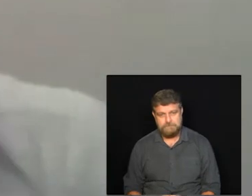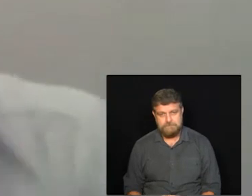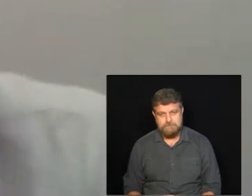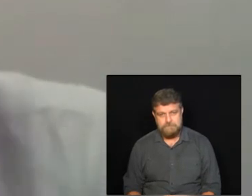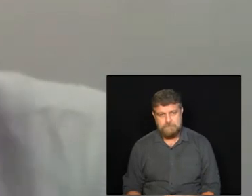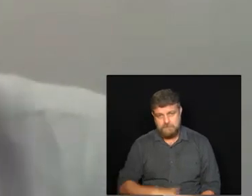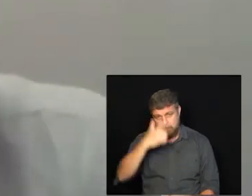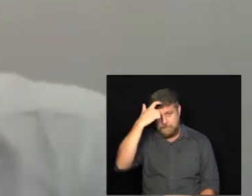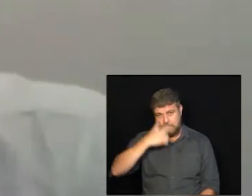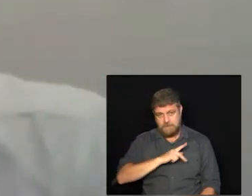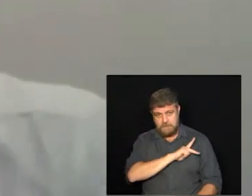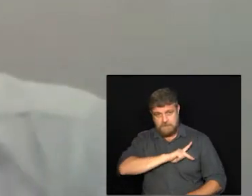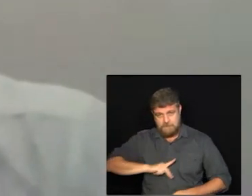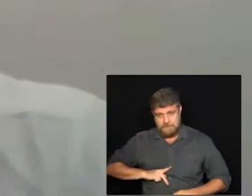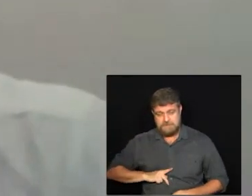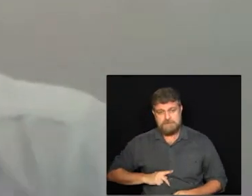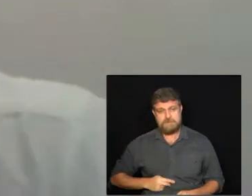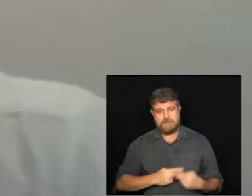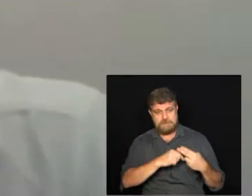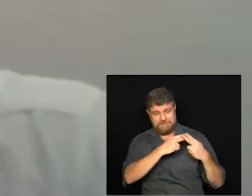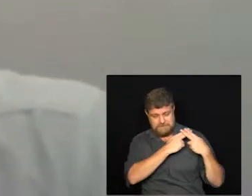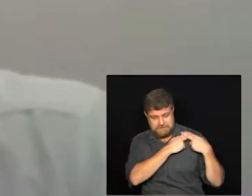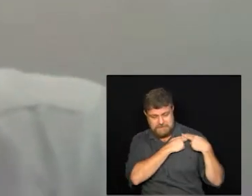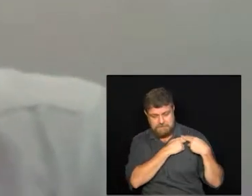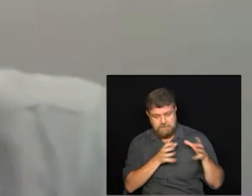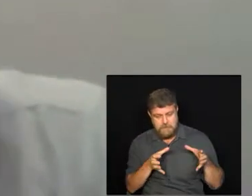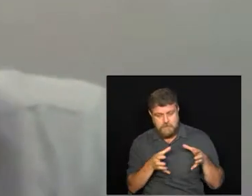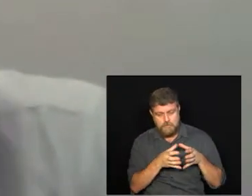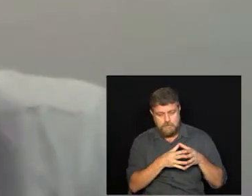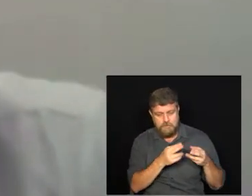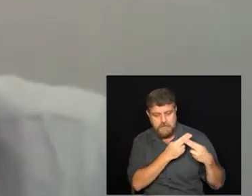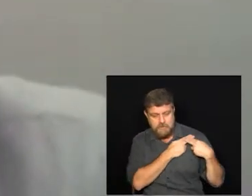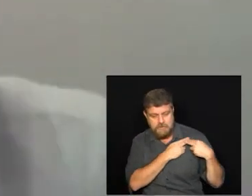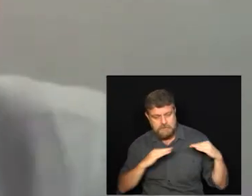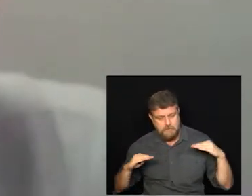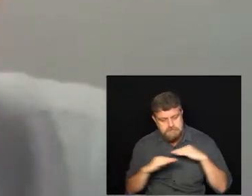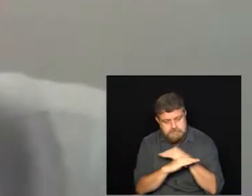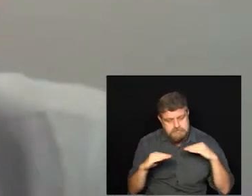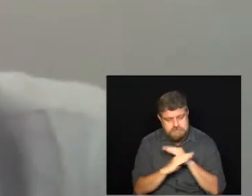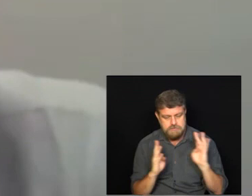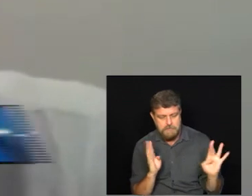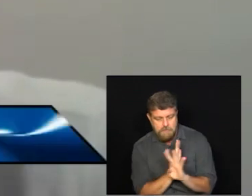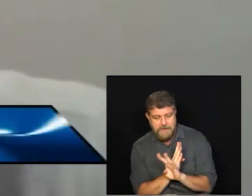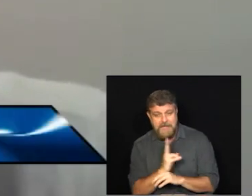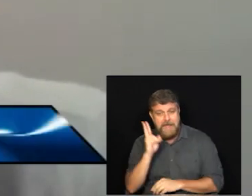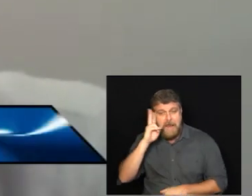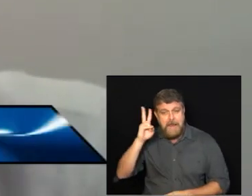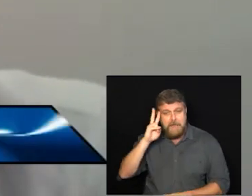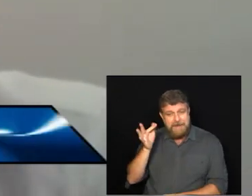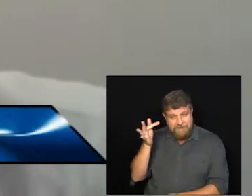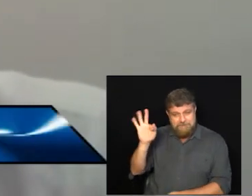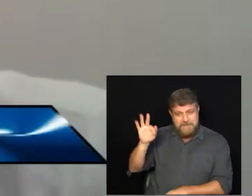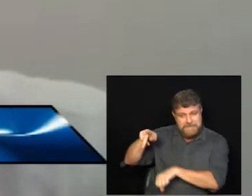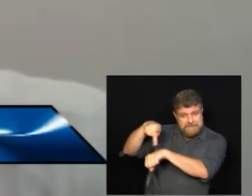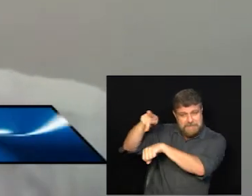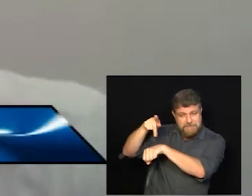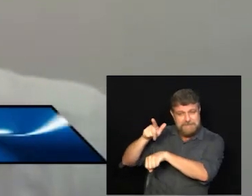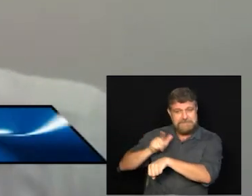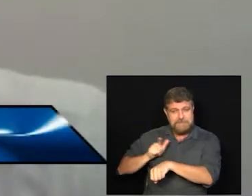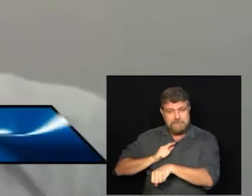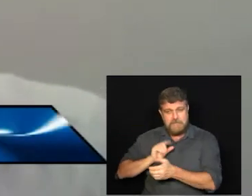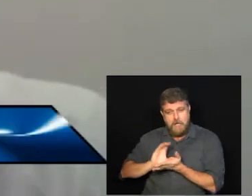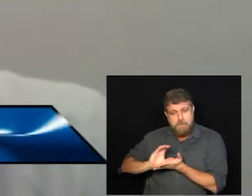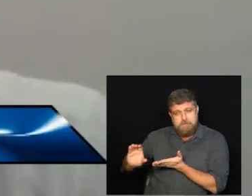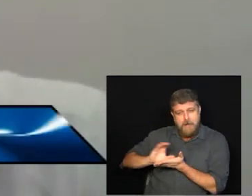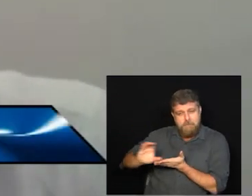Eu, como presidente da Comissão de Mobilidade Urbana, gostaria de lembrar que alguns países, como França, oferecem